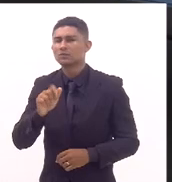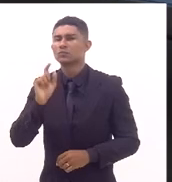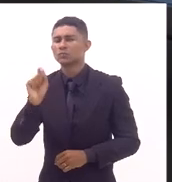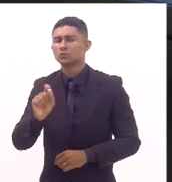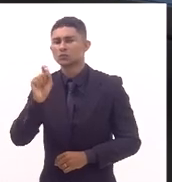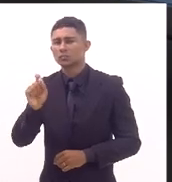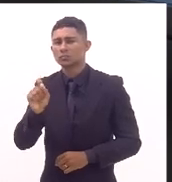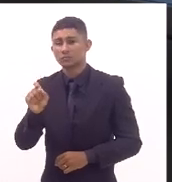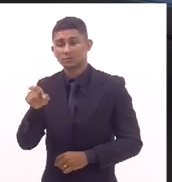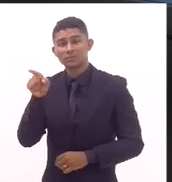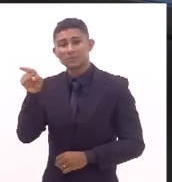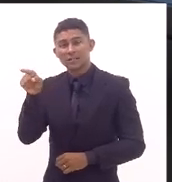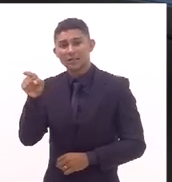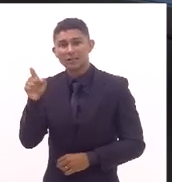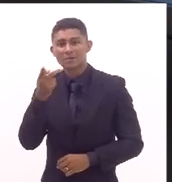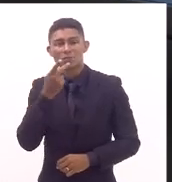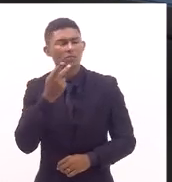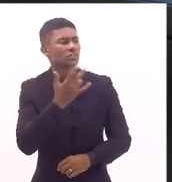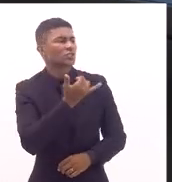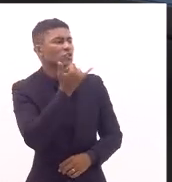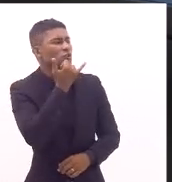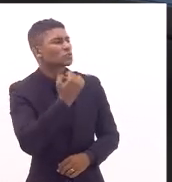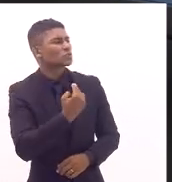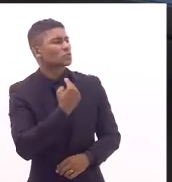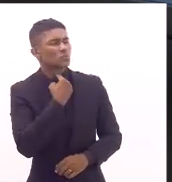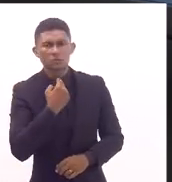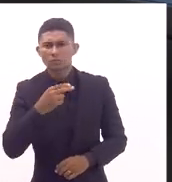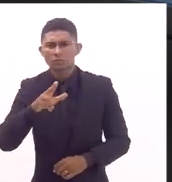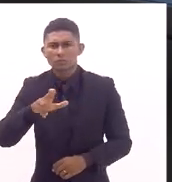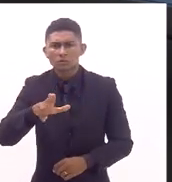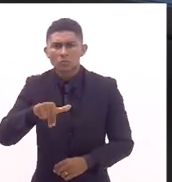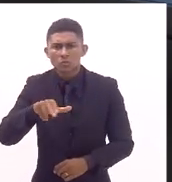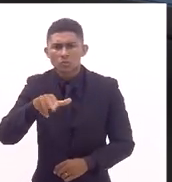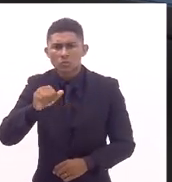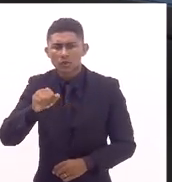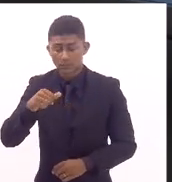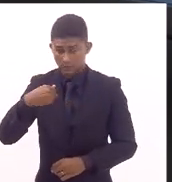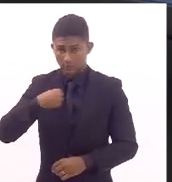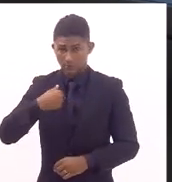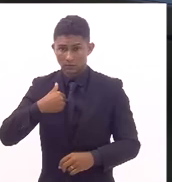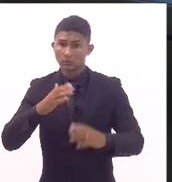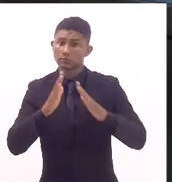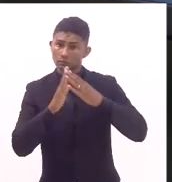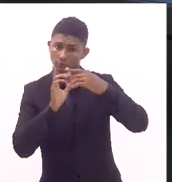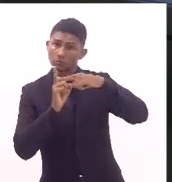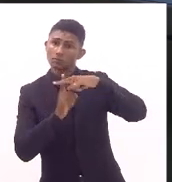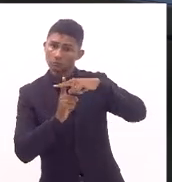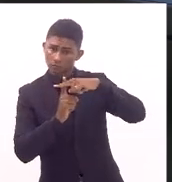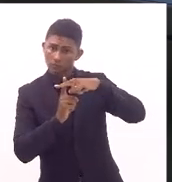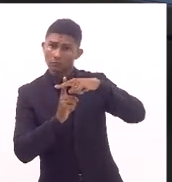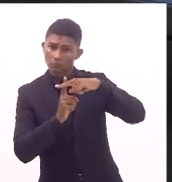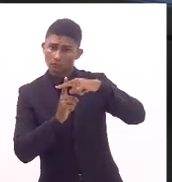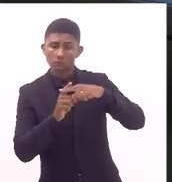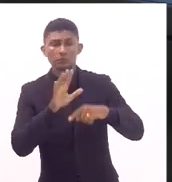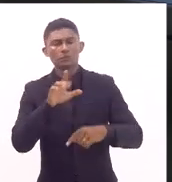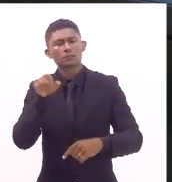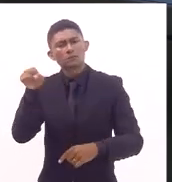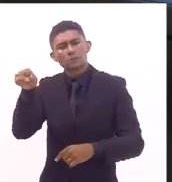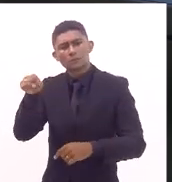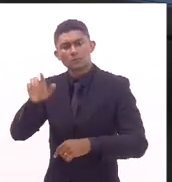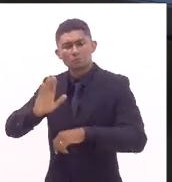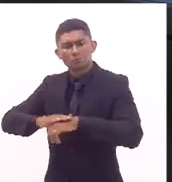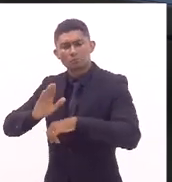e ela disse que não poderia fazer e o evangélica e ela fazia